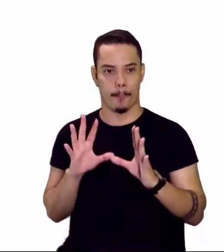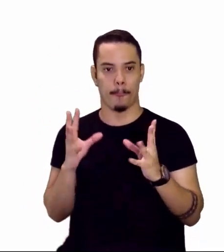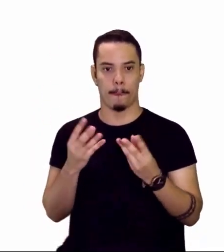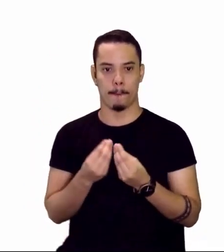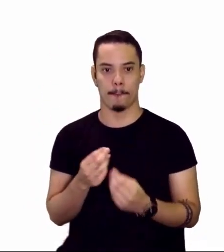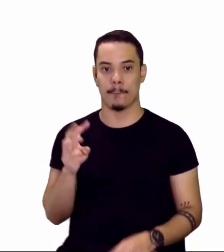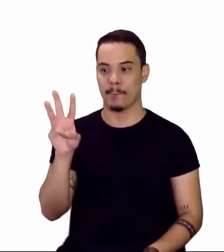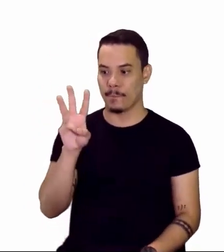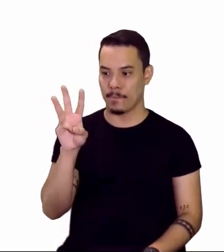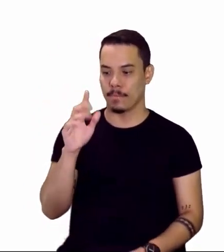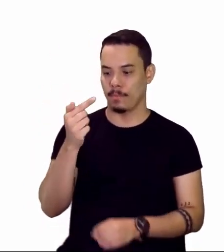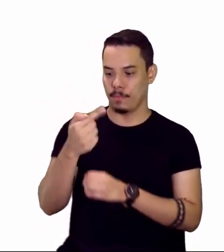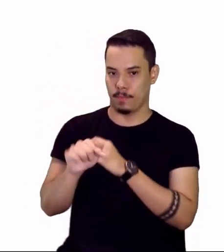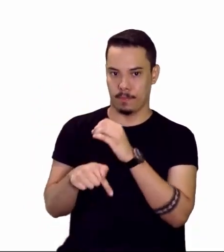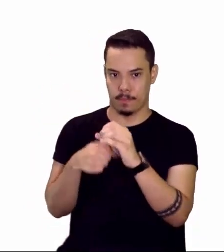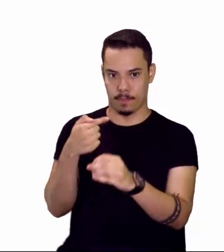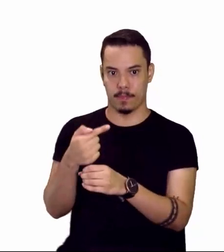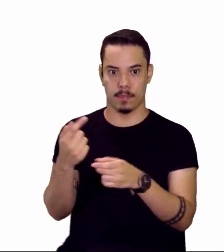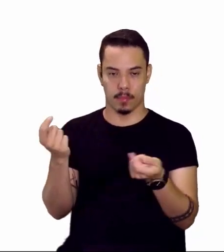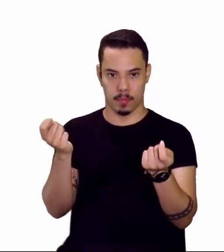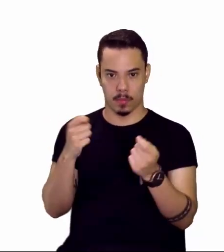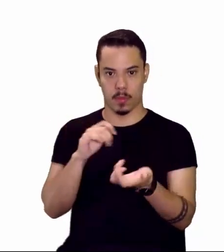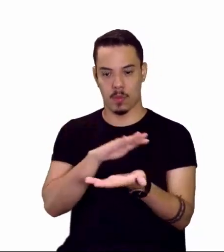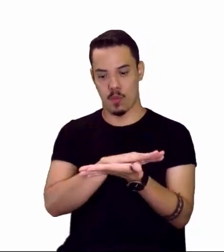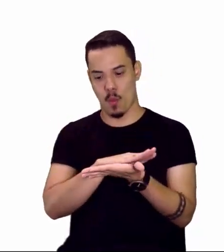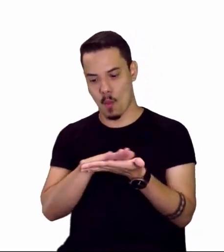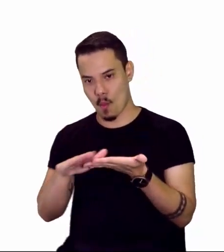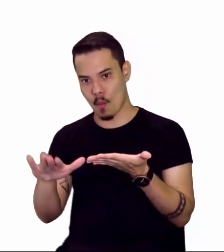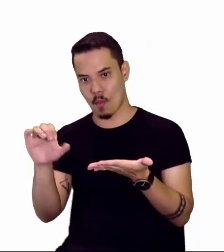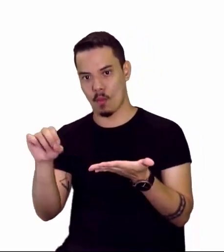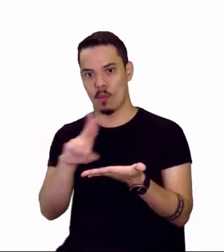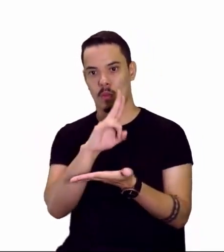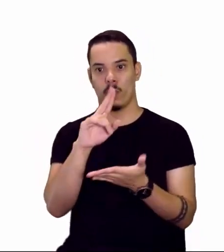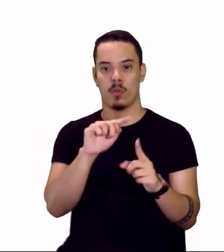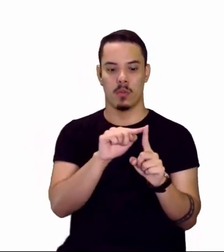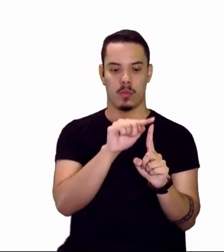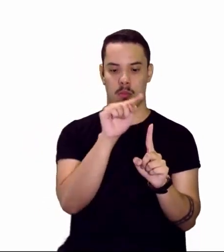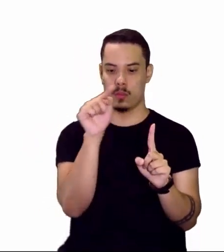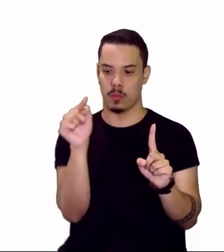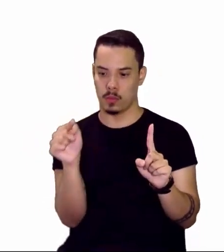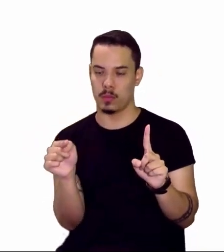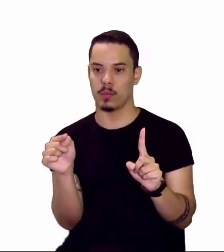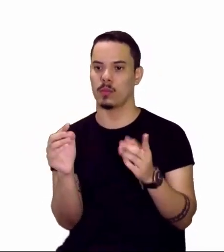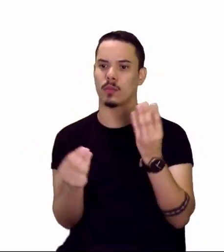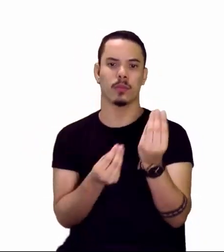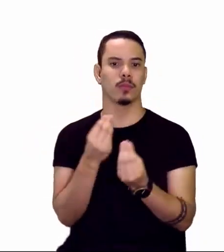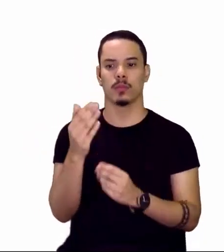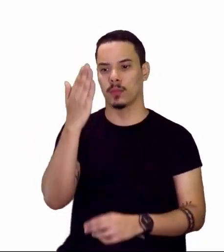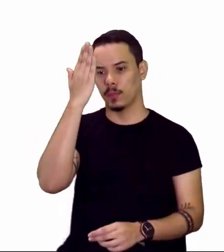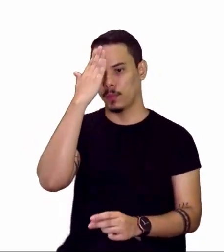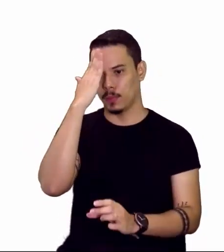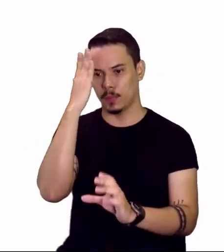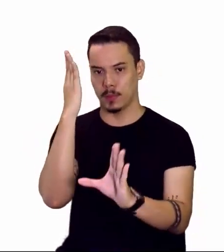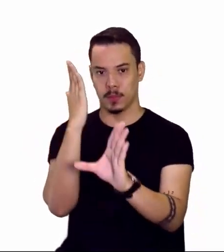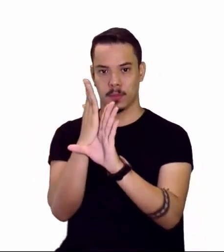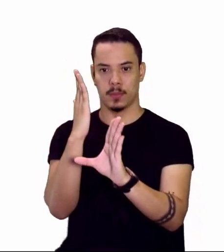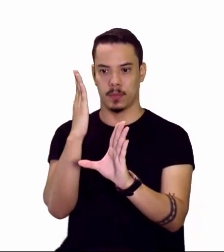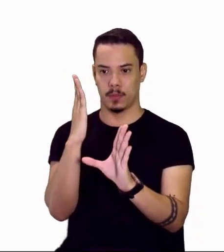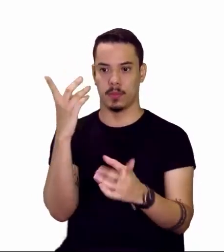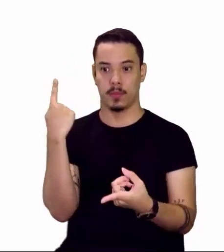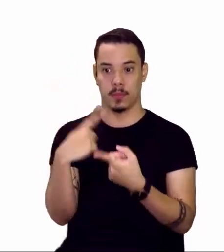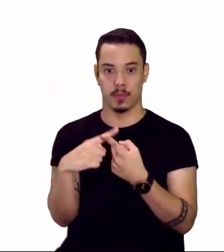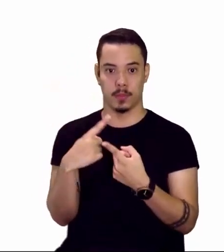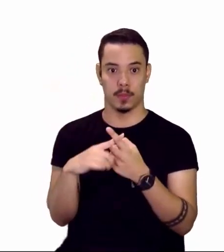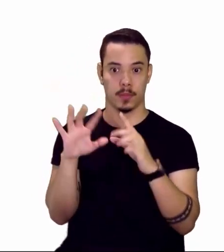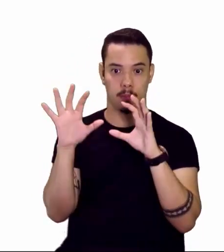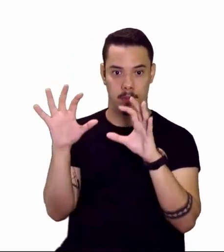átomos, onde nós podemos ter linear ou angular. Como é que eu identifico? Eu vou identificar da